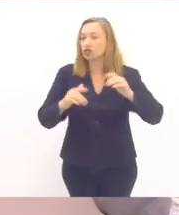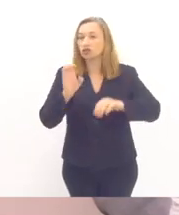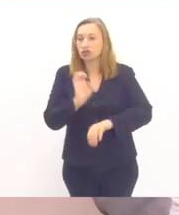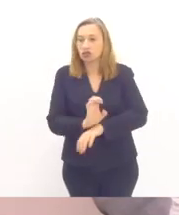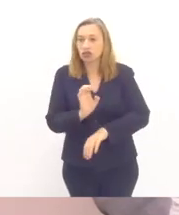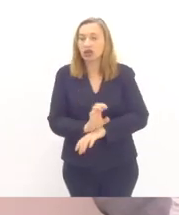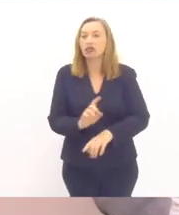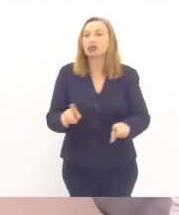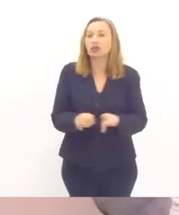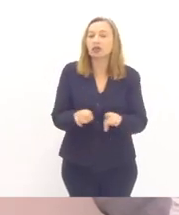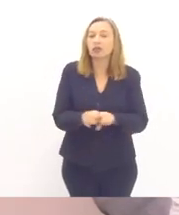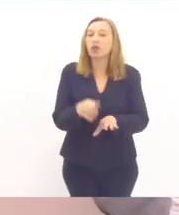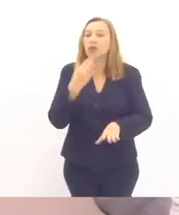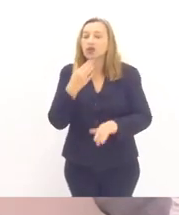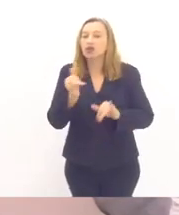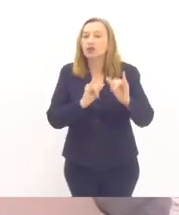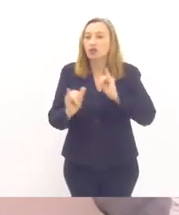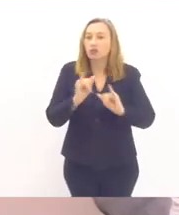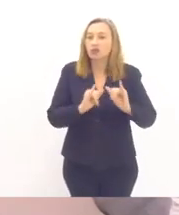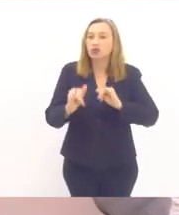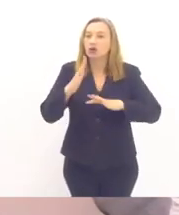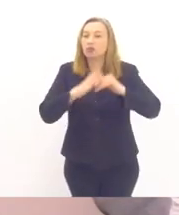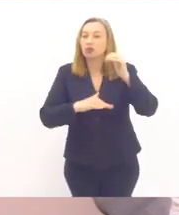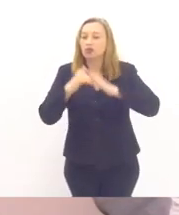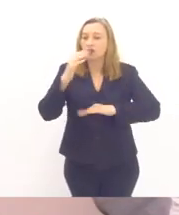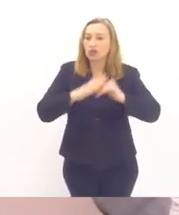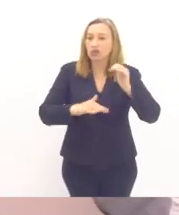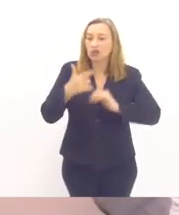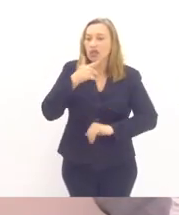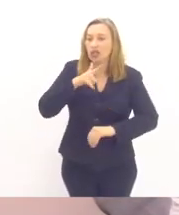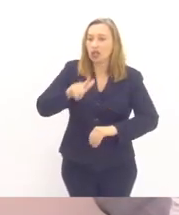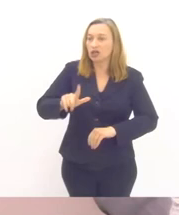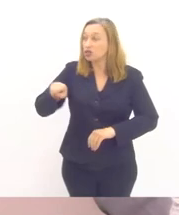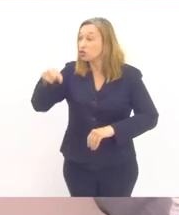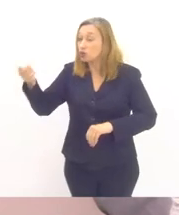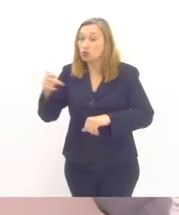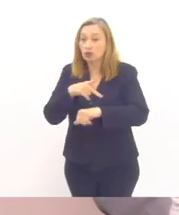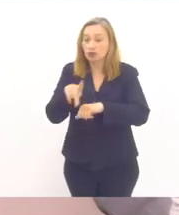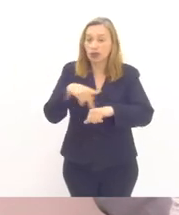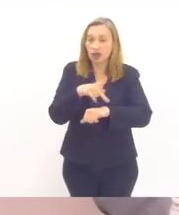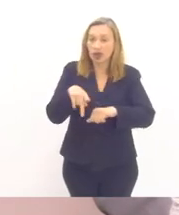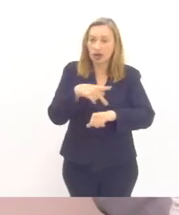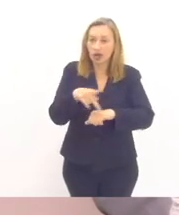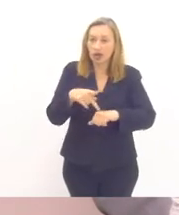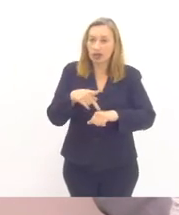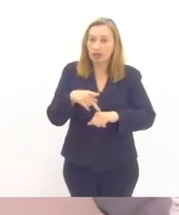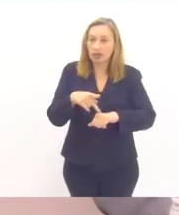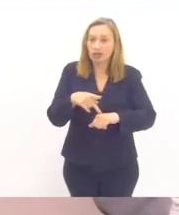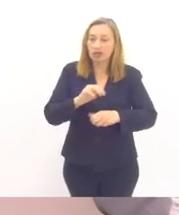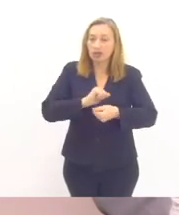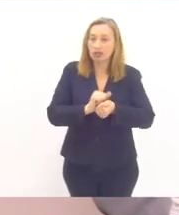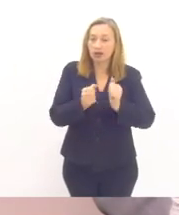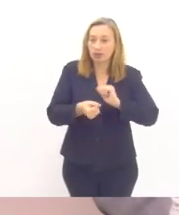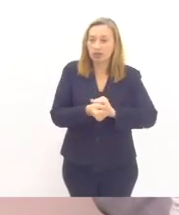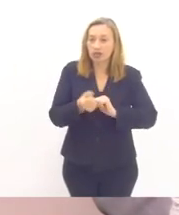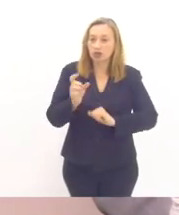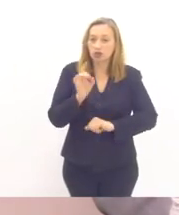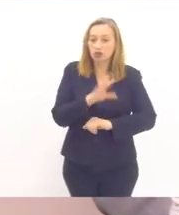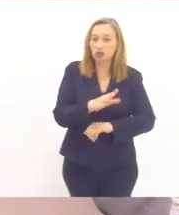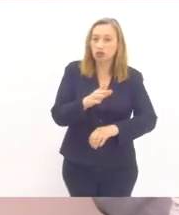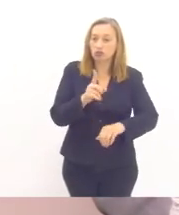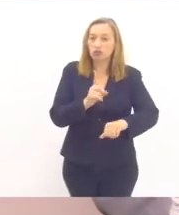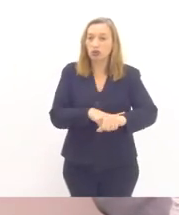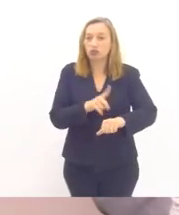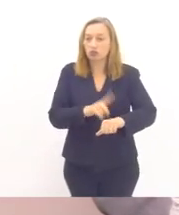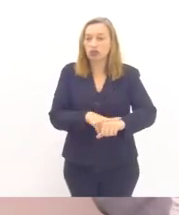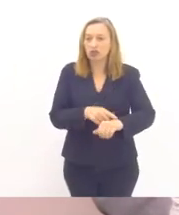pedir, inclusive, informação sobre os profissionais de língua estrangeira que se habilitaram para dar língua portuguesa no último período, que na nossa avaliação